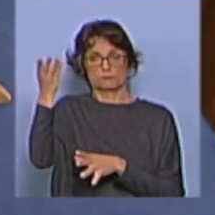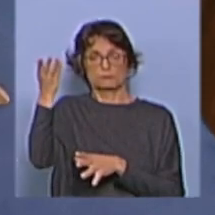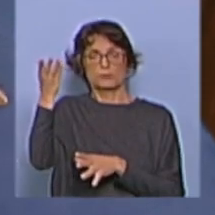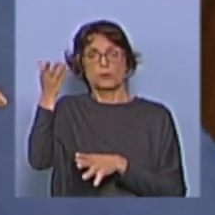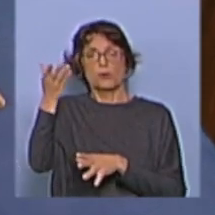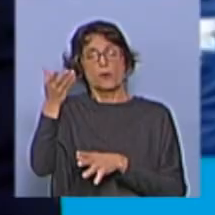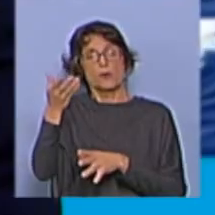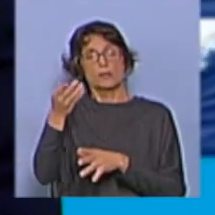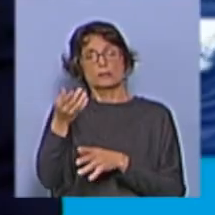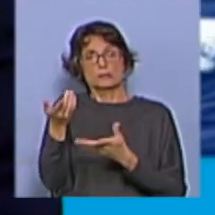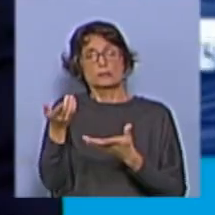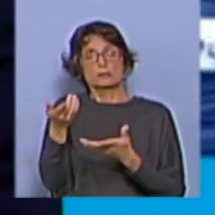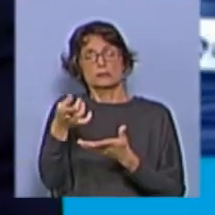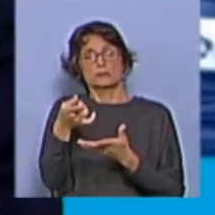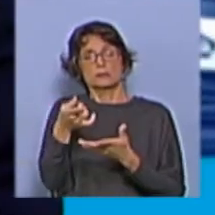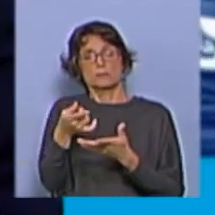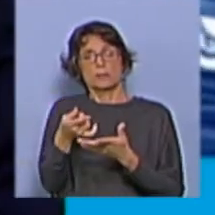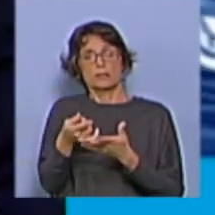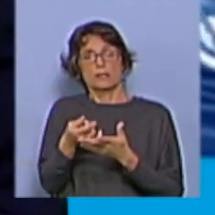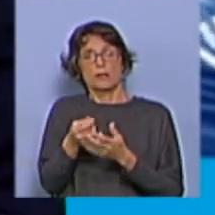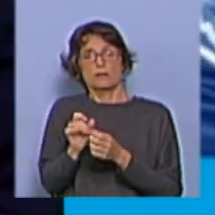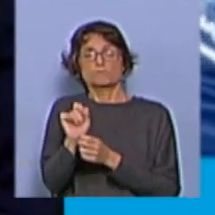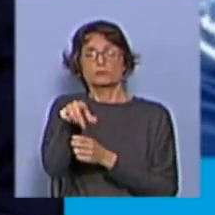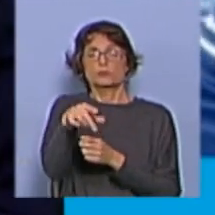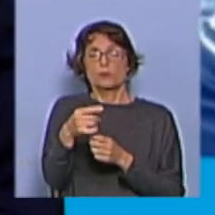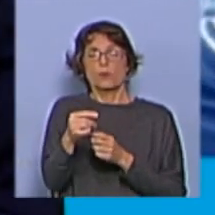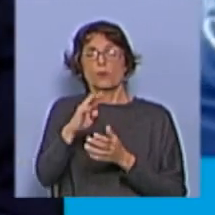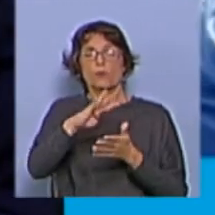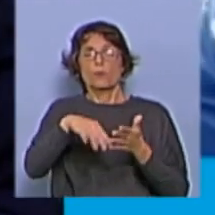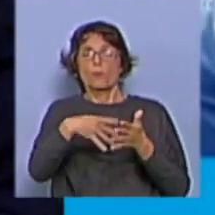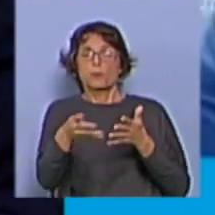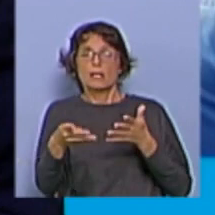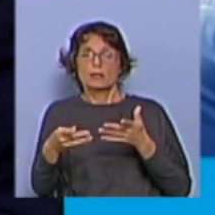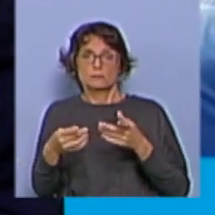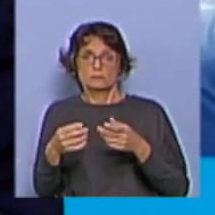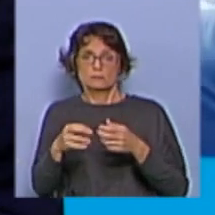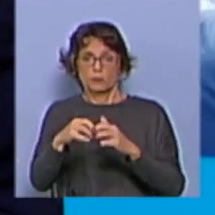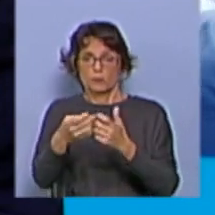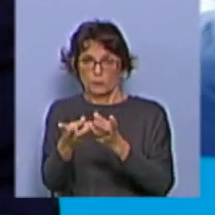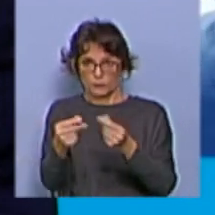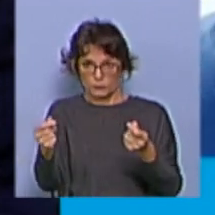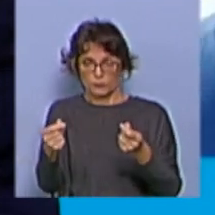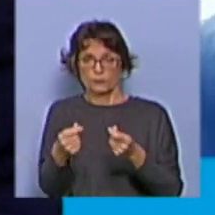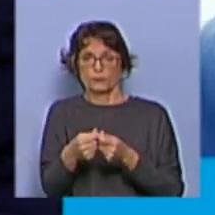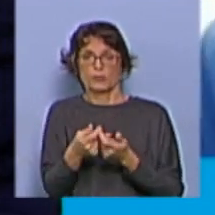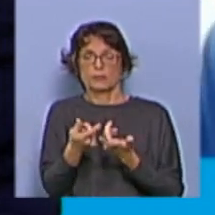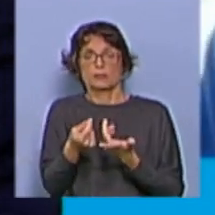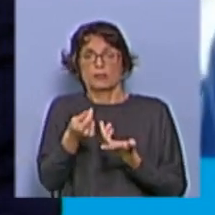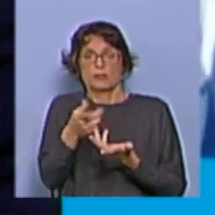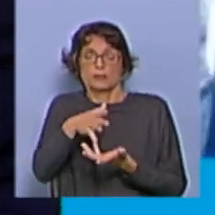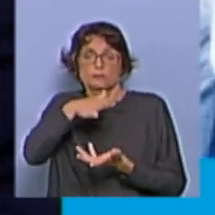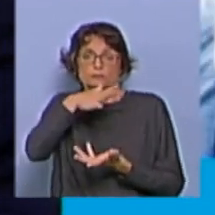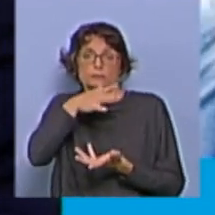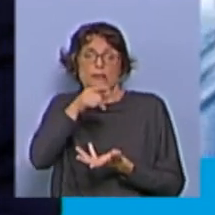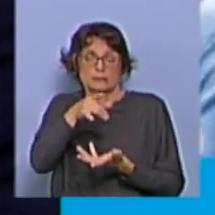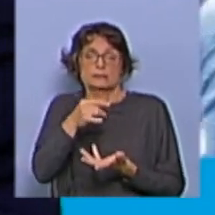de recuperação, não é? É um bom caminho ser positivo, não é? Estar a dar uma mensagem positiva, dizer que temos recursos, mas é um caminho longo que